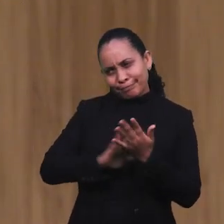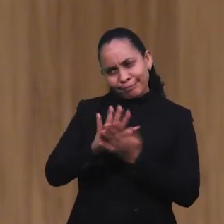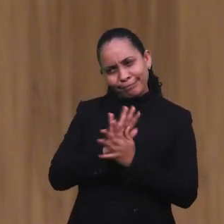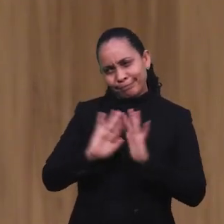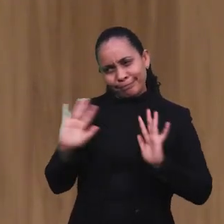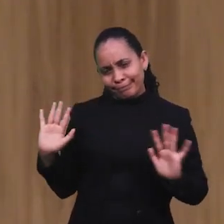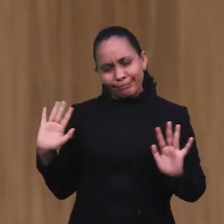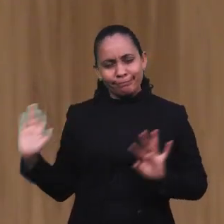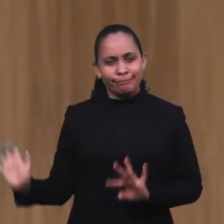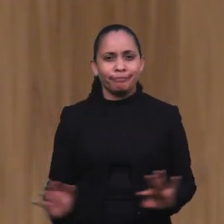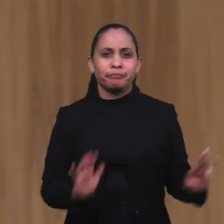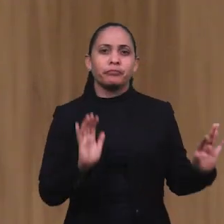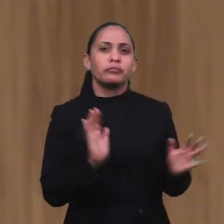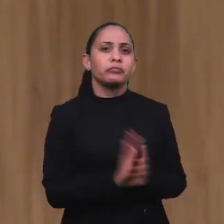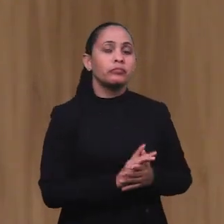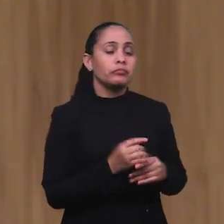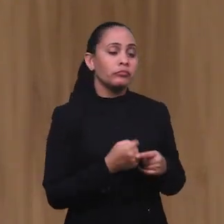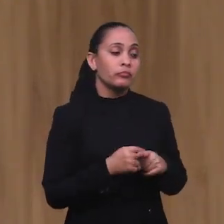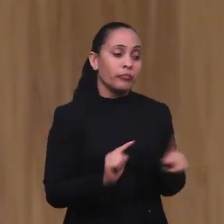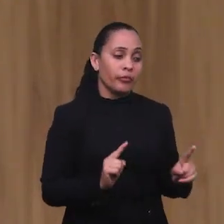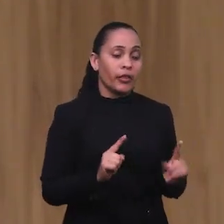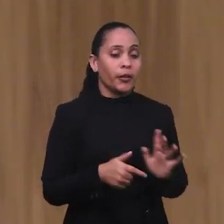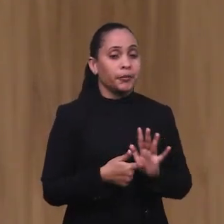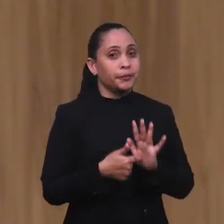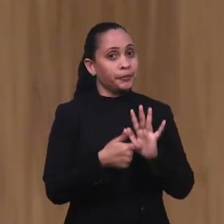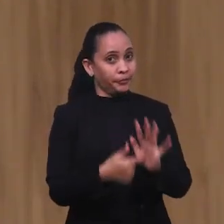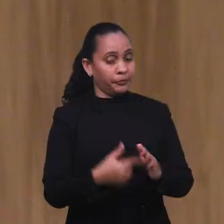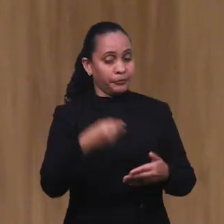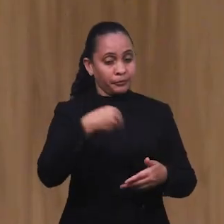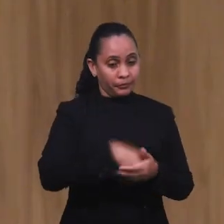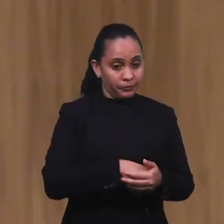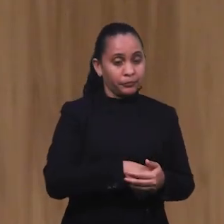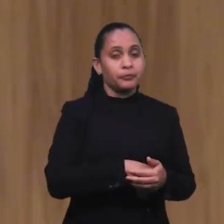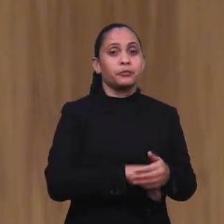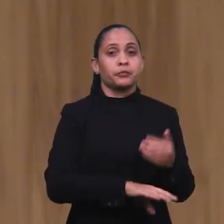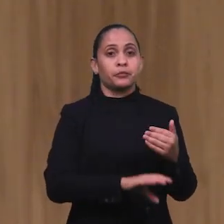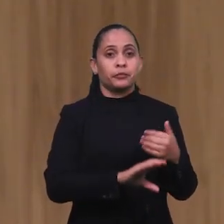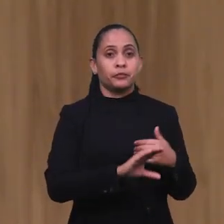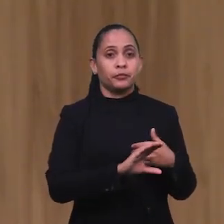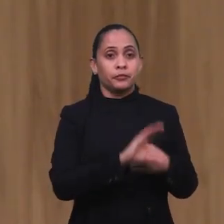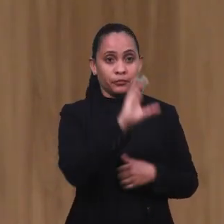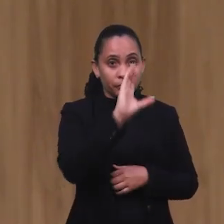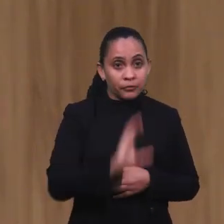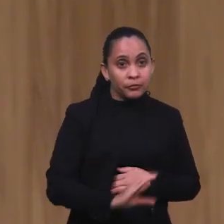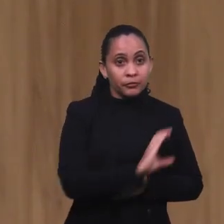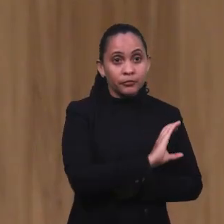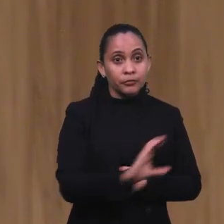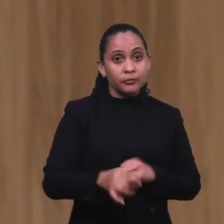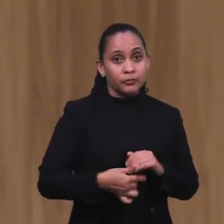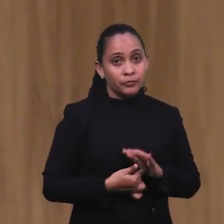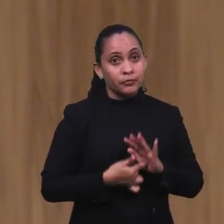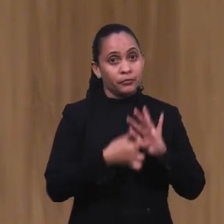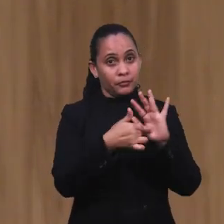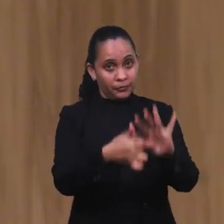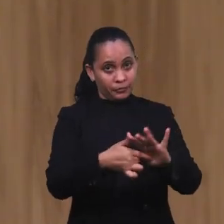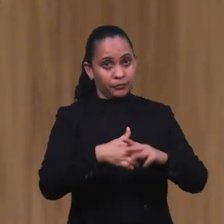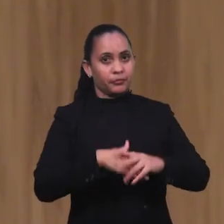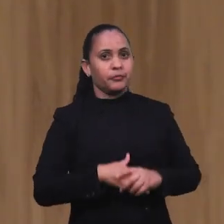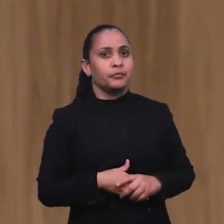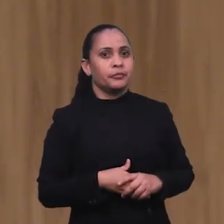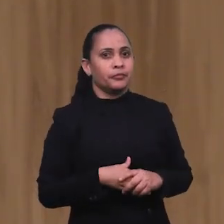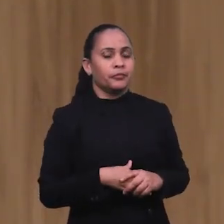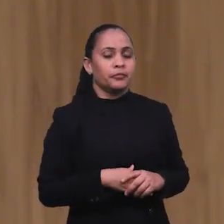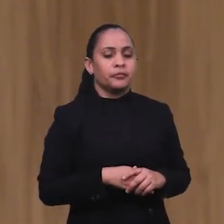né? Agora, alguns pontos muito polêmicos no catolicismo, que vamos observar o seguinte, por exemplo, a questão